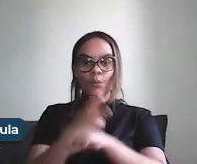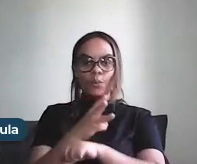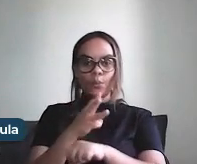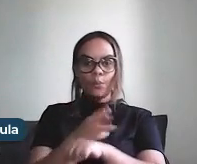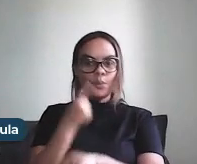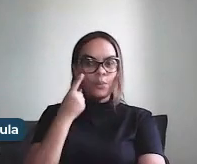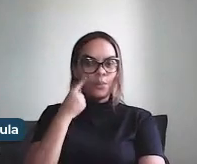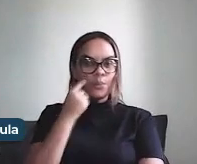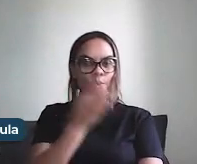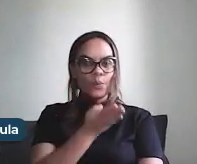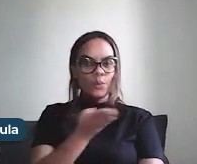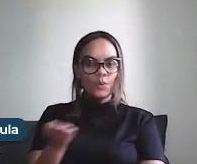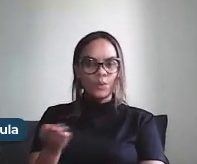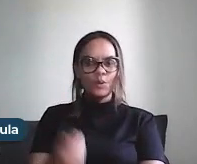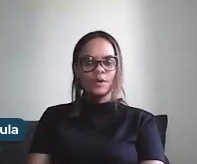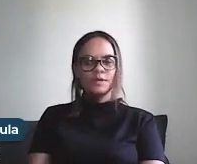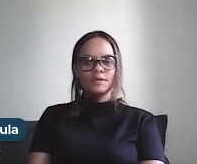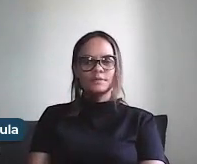DDD 11